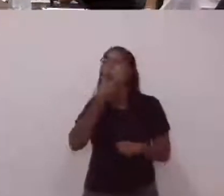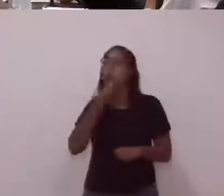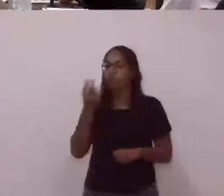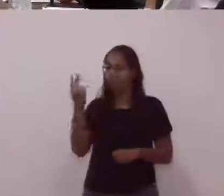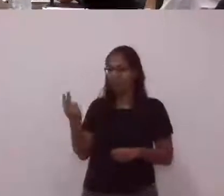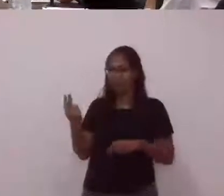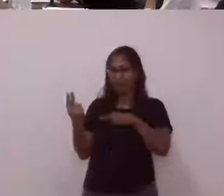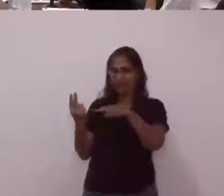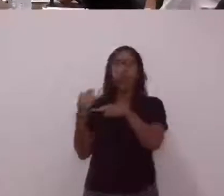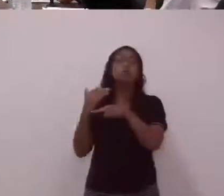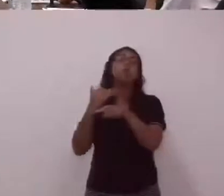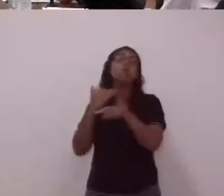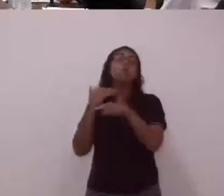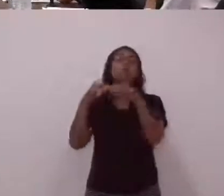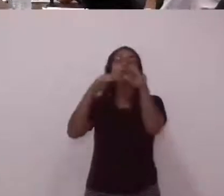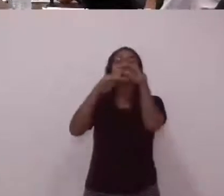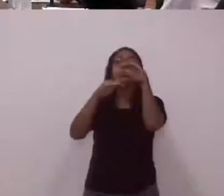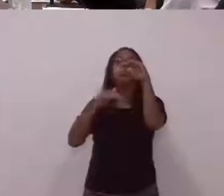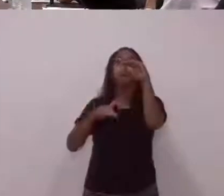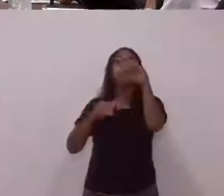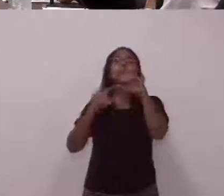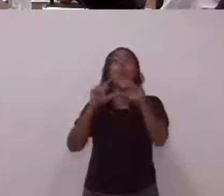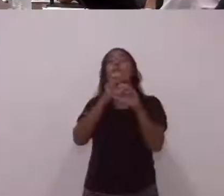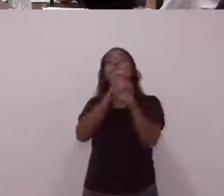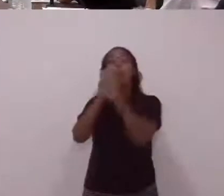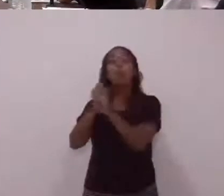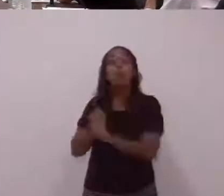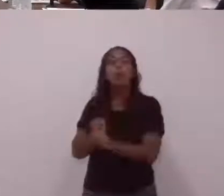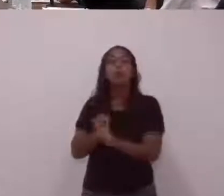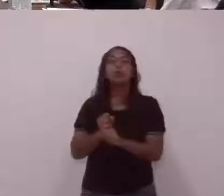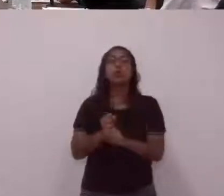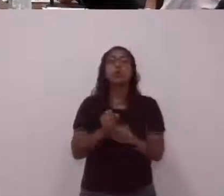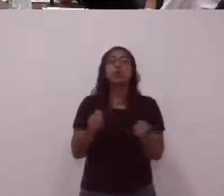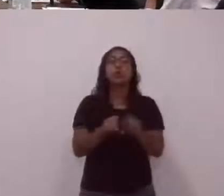em fundos de investimentos, letras de câmbio,